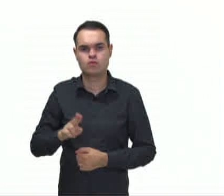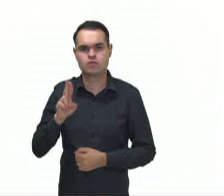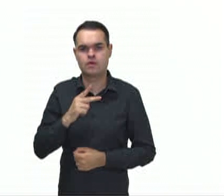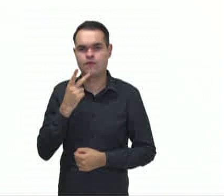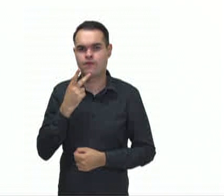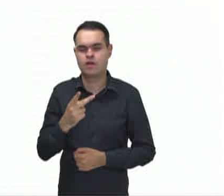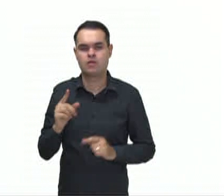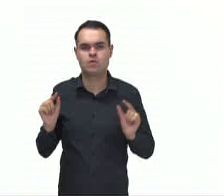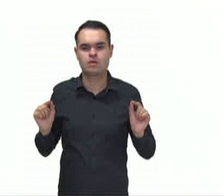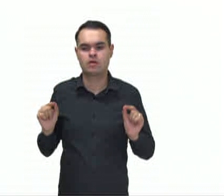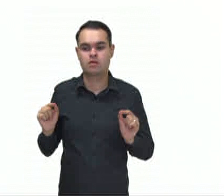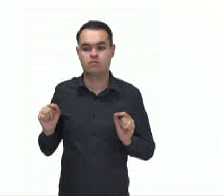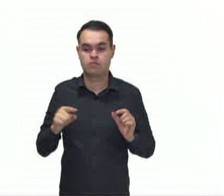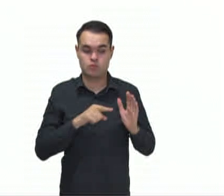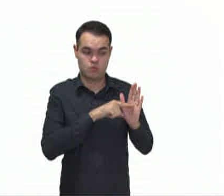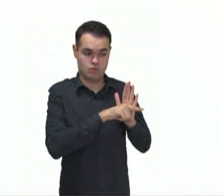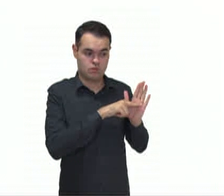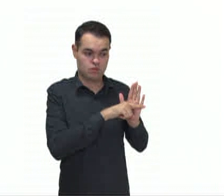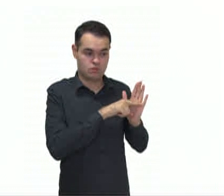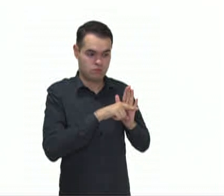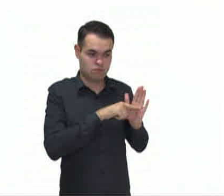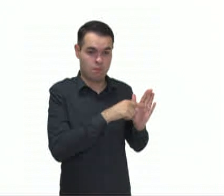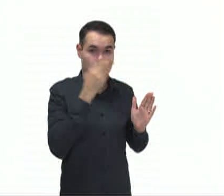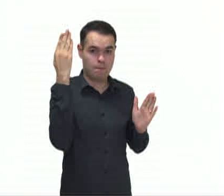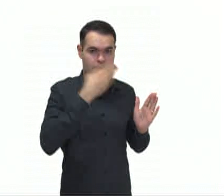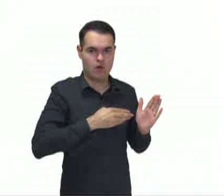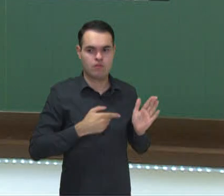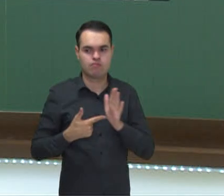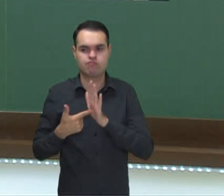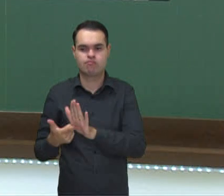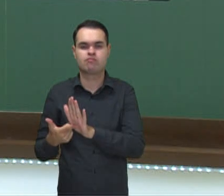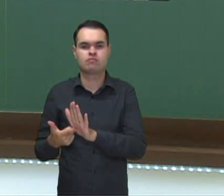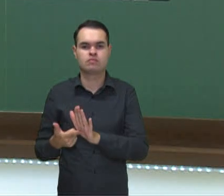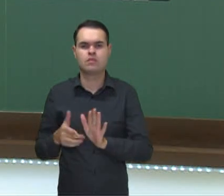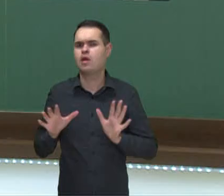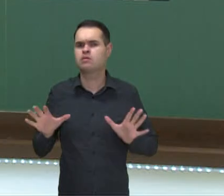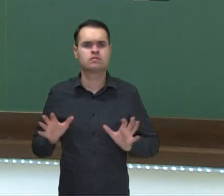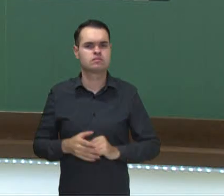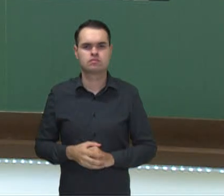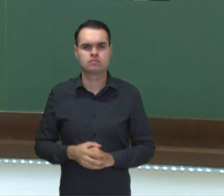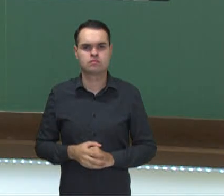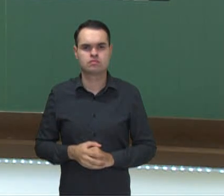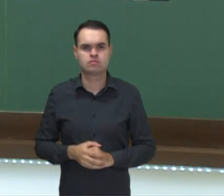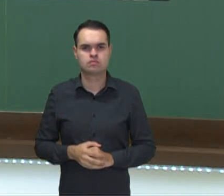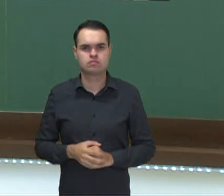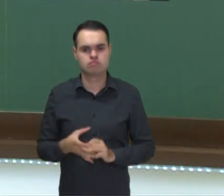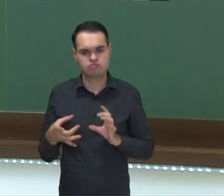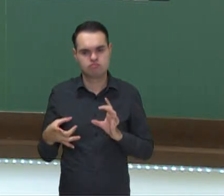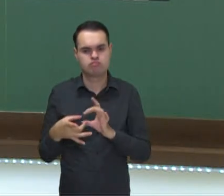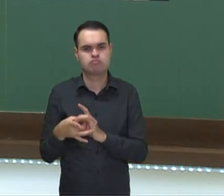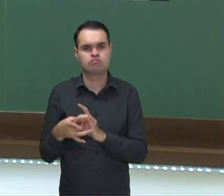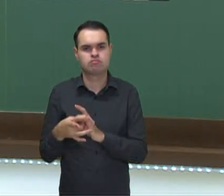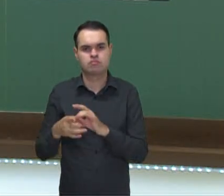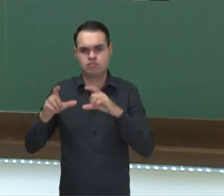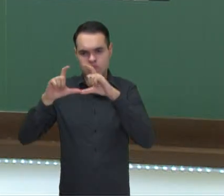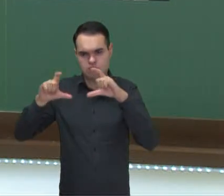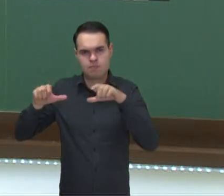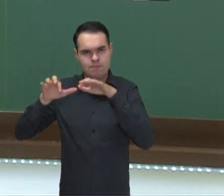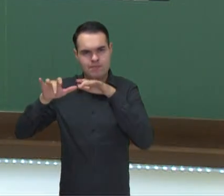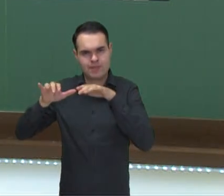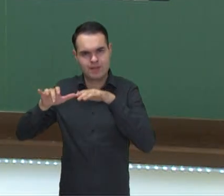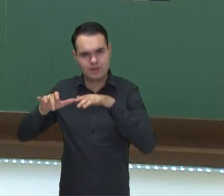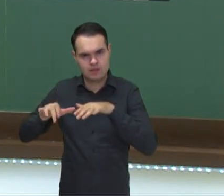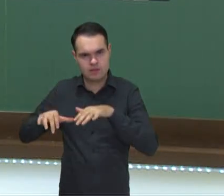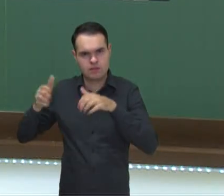dizem os cientistas e as pesquisas. Isso mesmo. Então ele faz a aproximação nas primeiras linhas, ali no